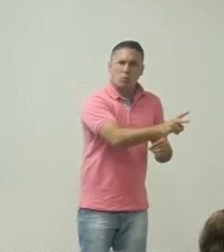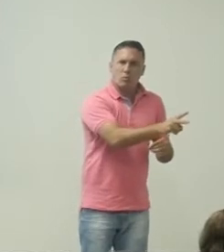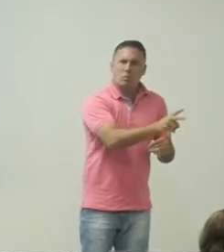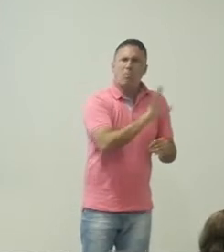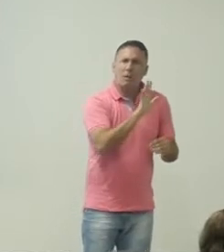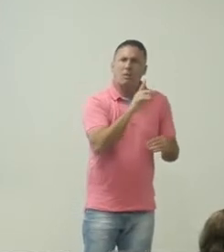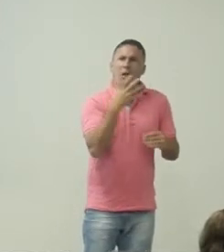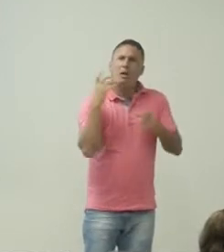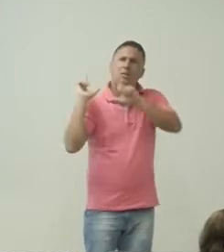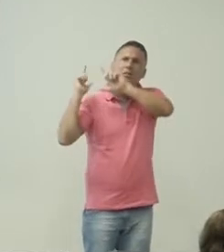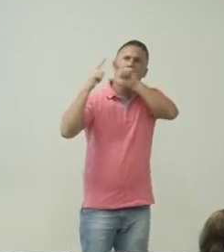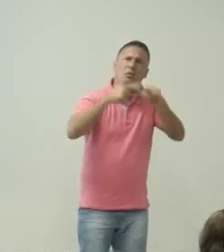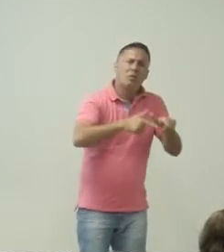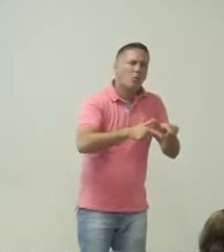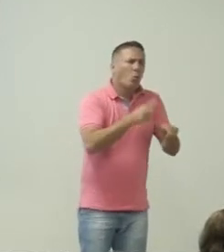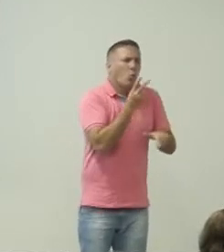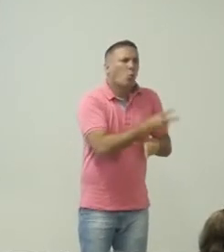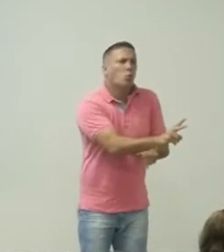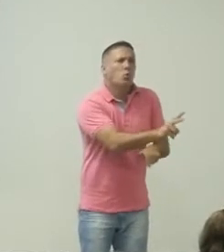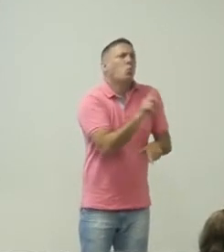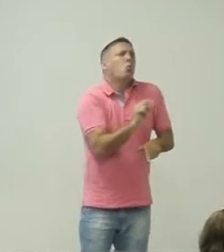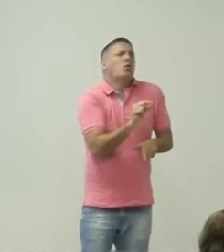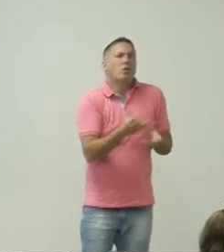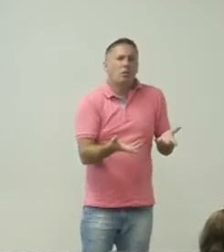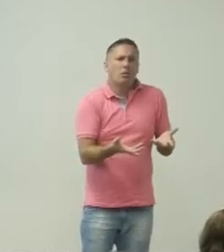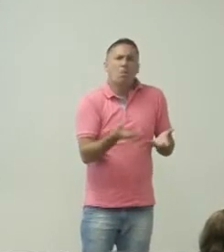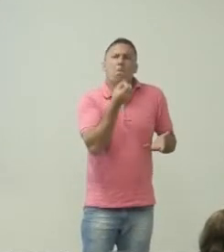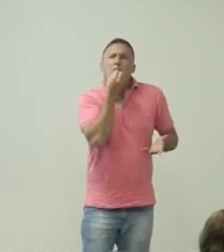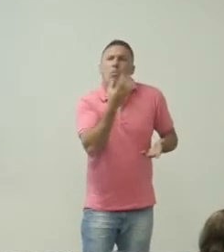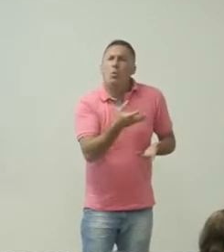Está conservando o quê? O que tem de bom?